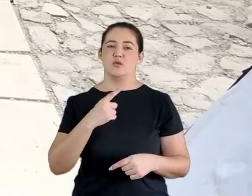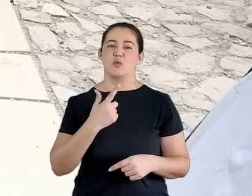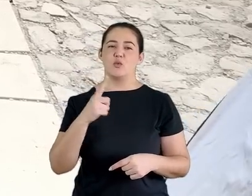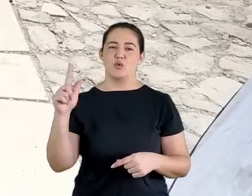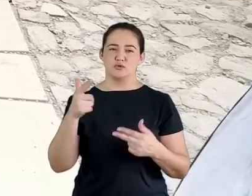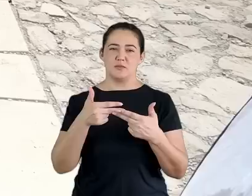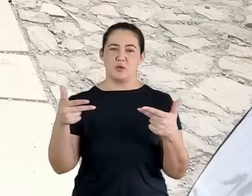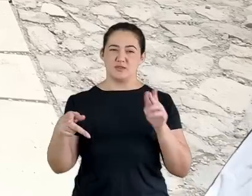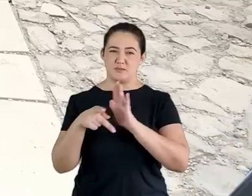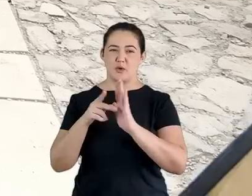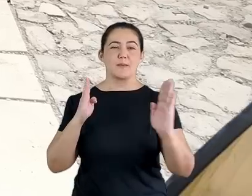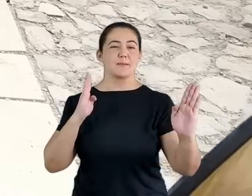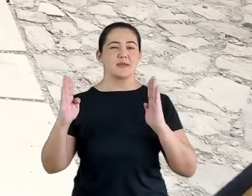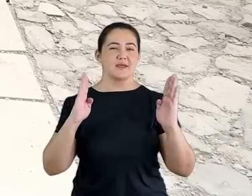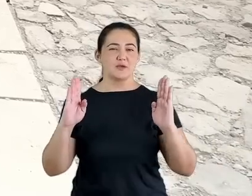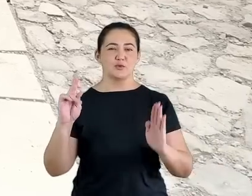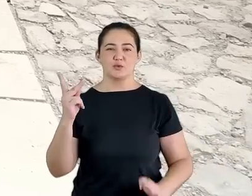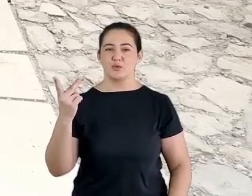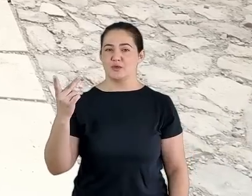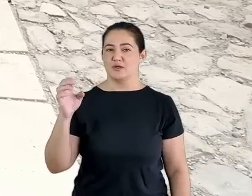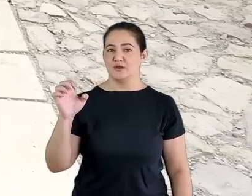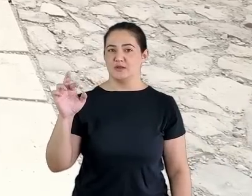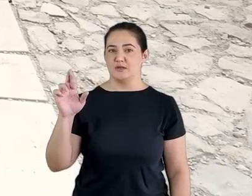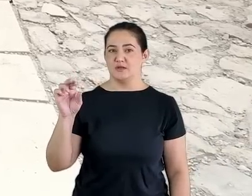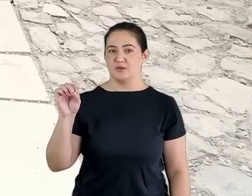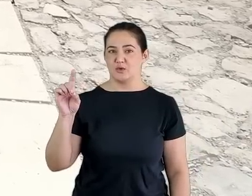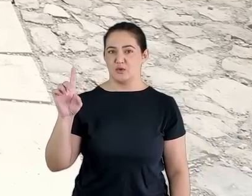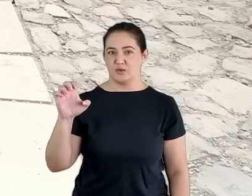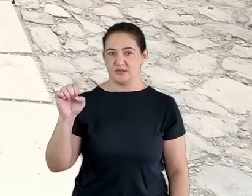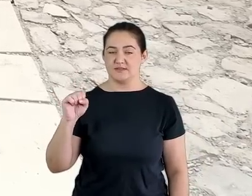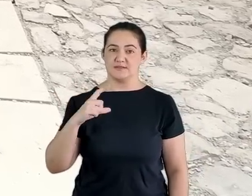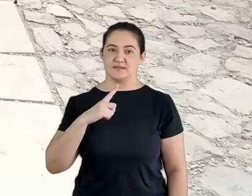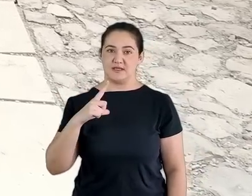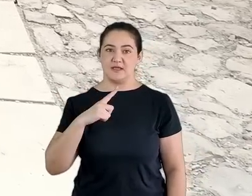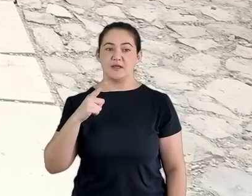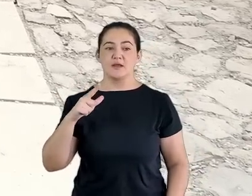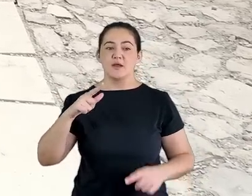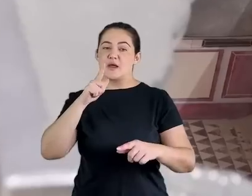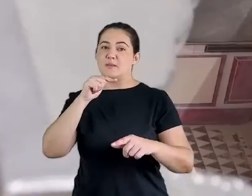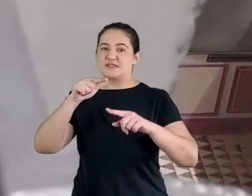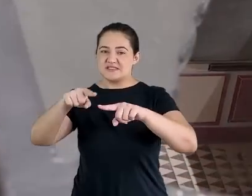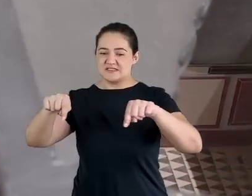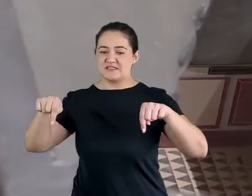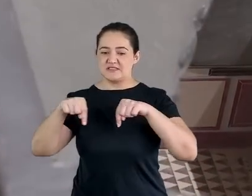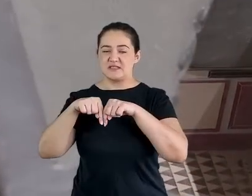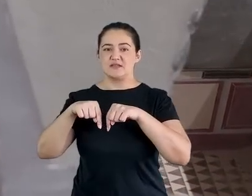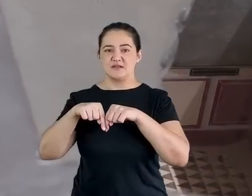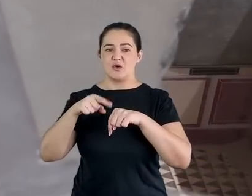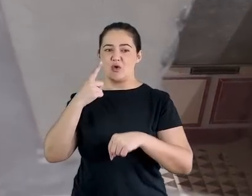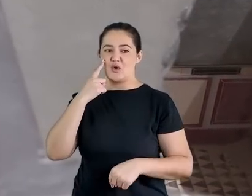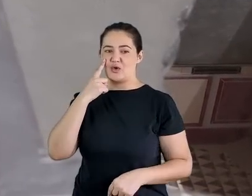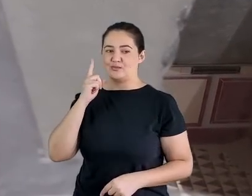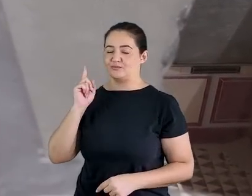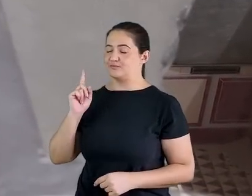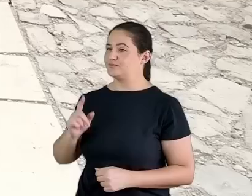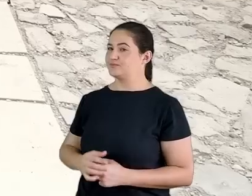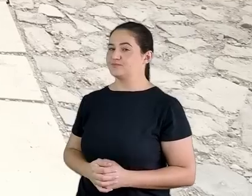aqui algo da época de Herodes, que é uma outra piscina chamada mikveh. O mikveh era